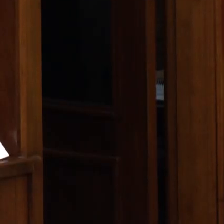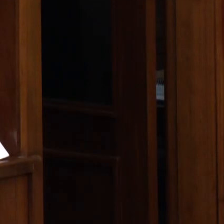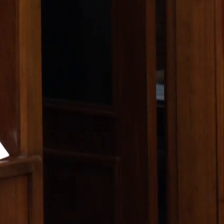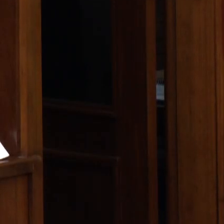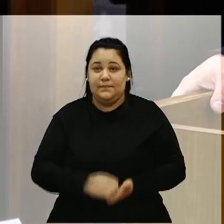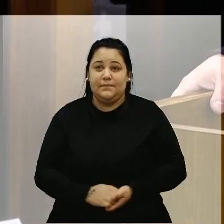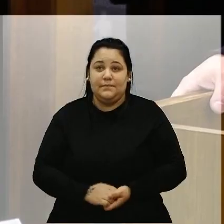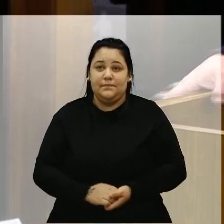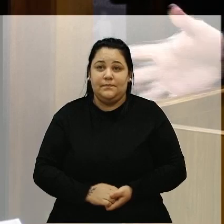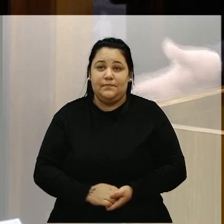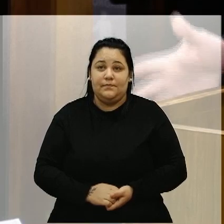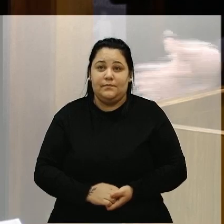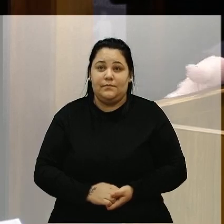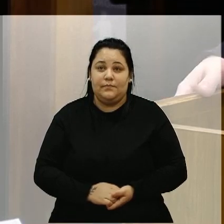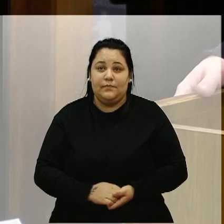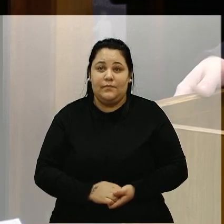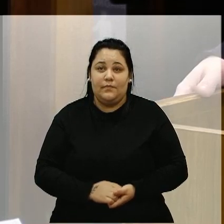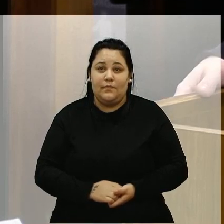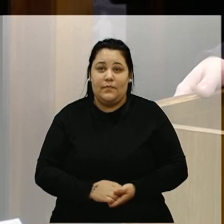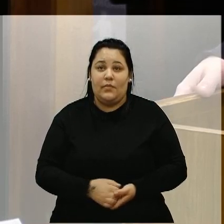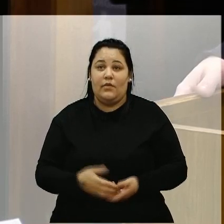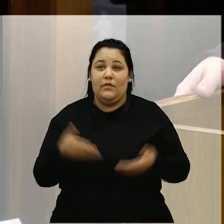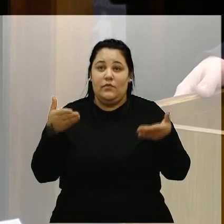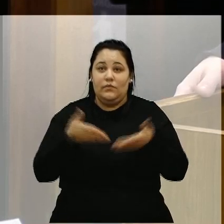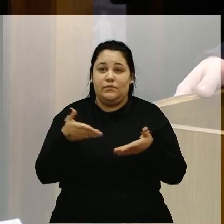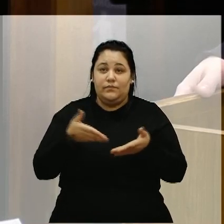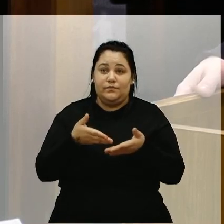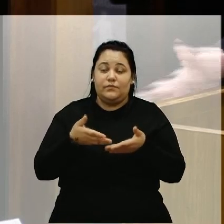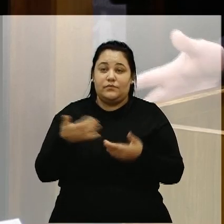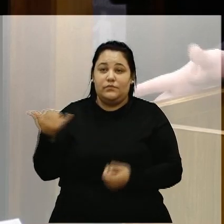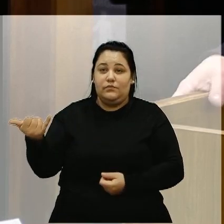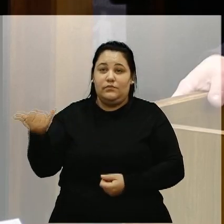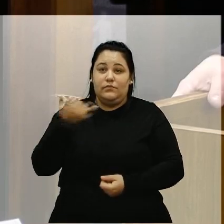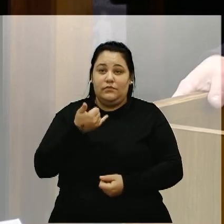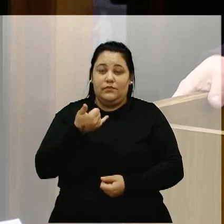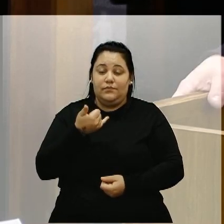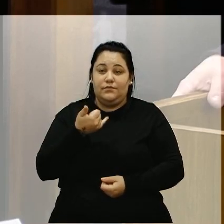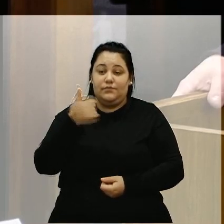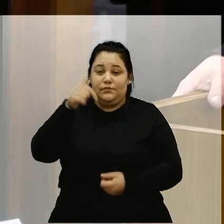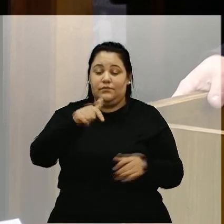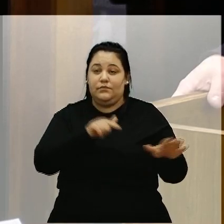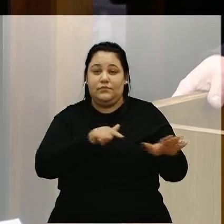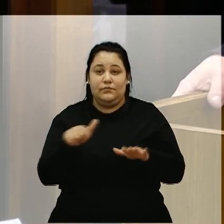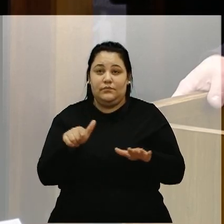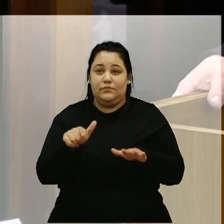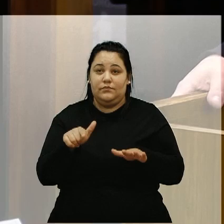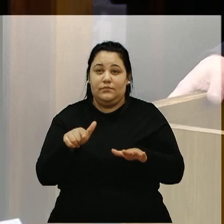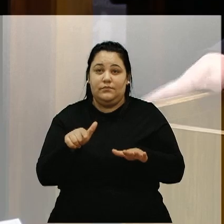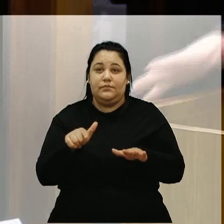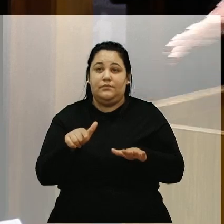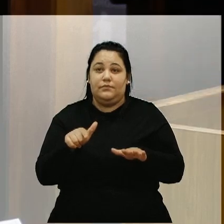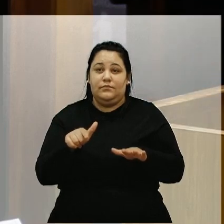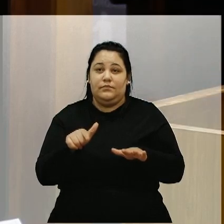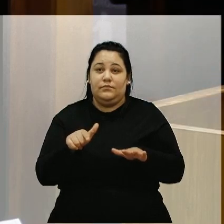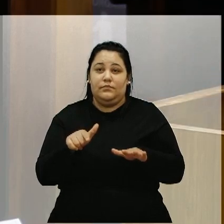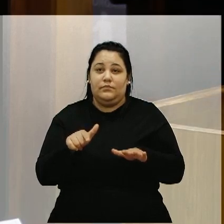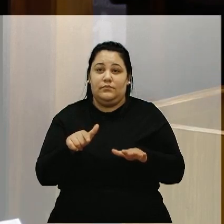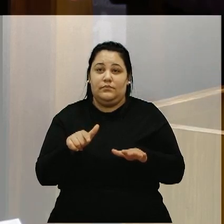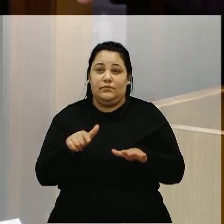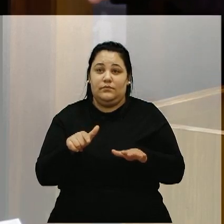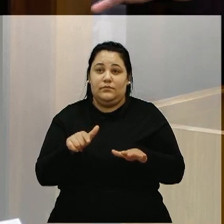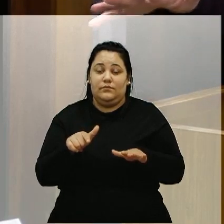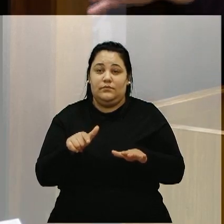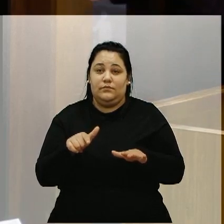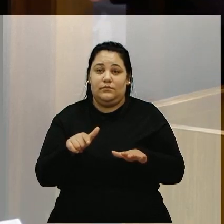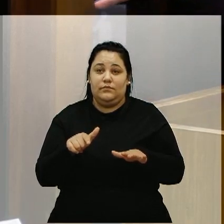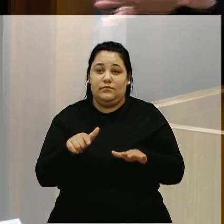ao Legislativo. Agora recebo a informação, nesta semana, de que sentaram em cima